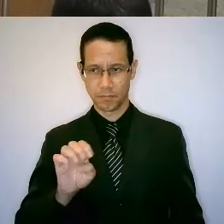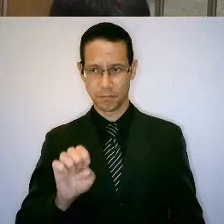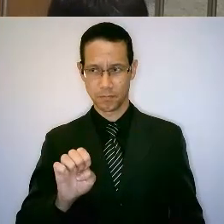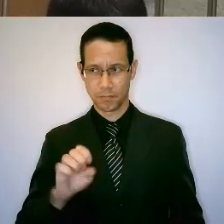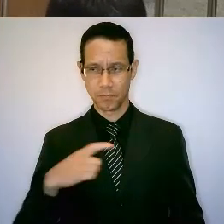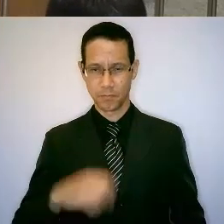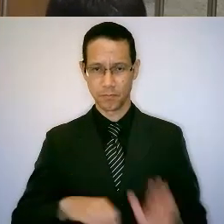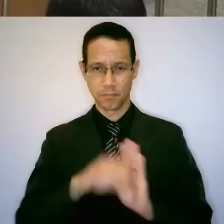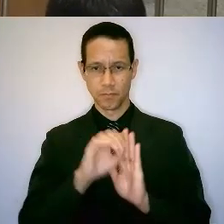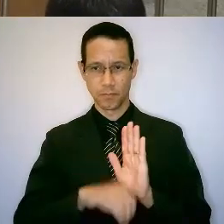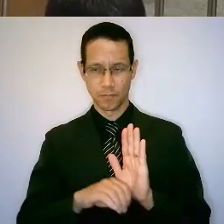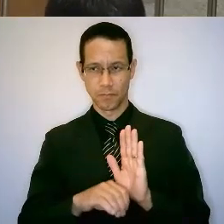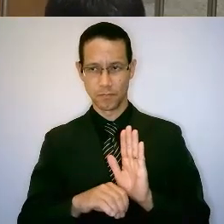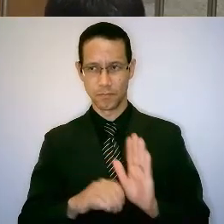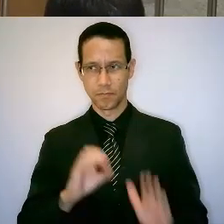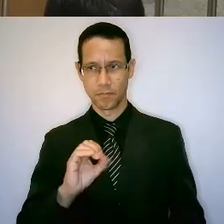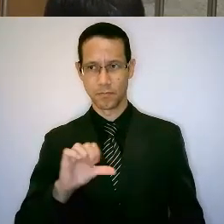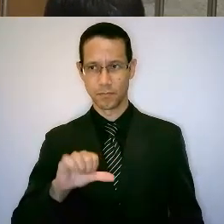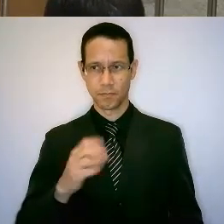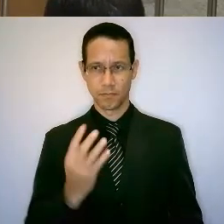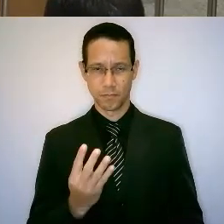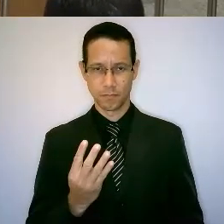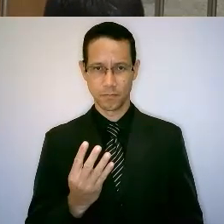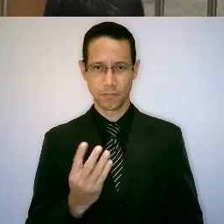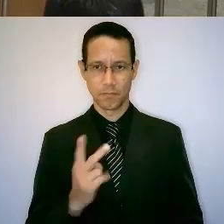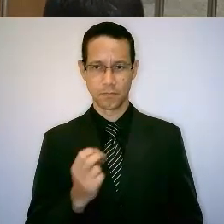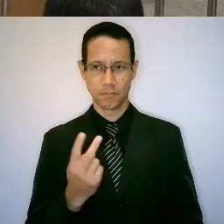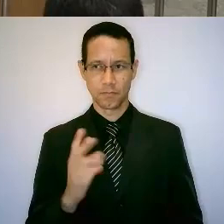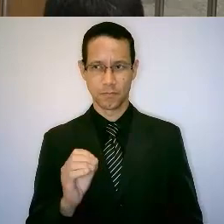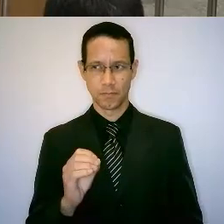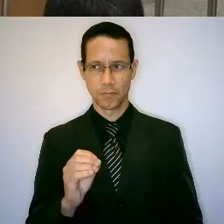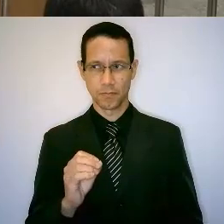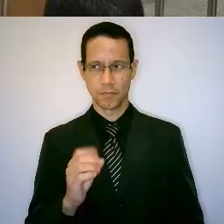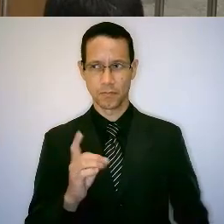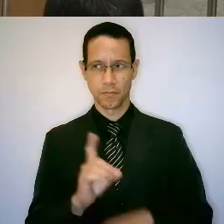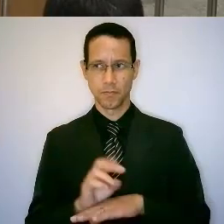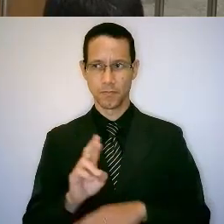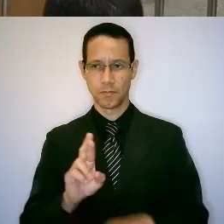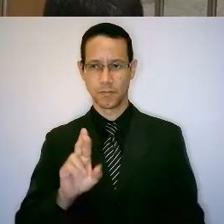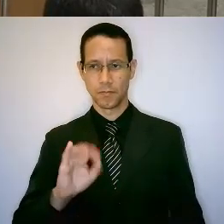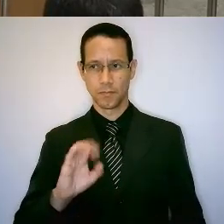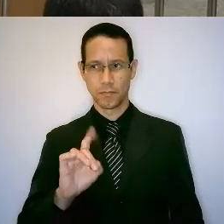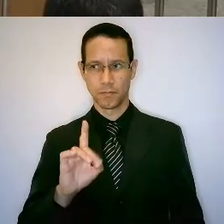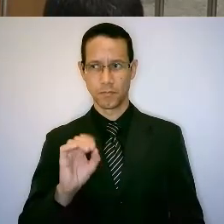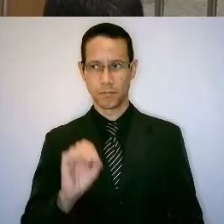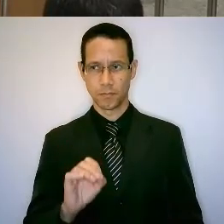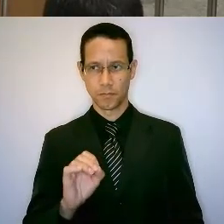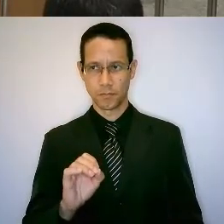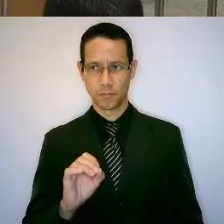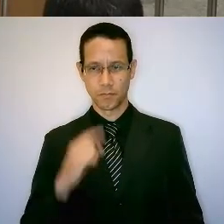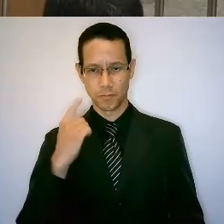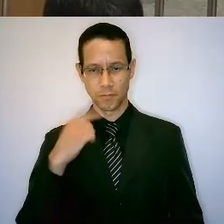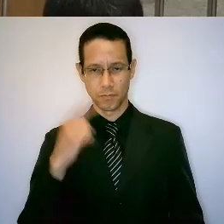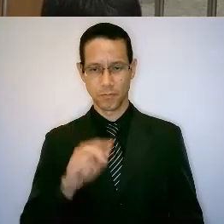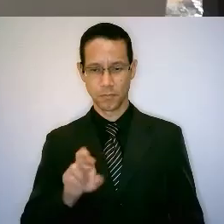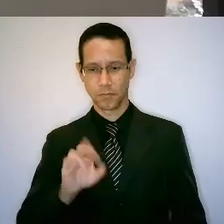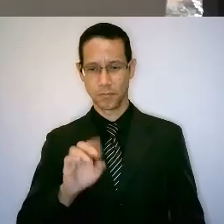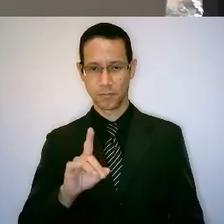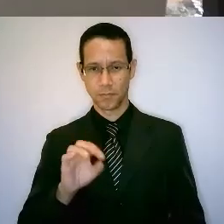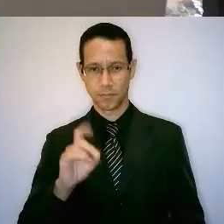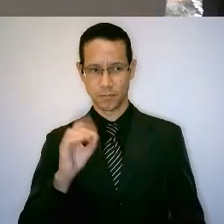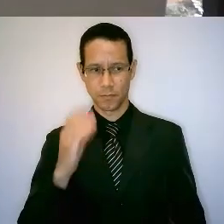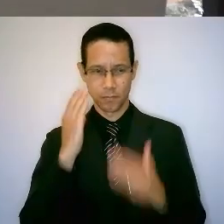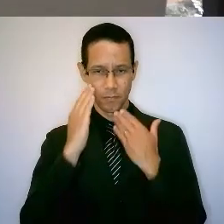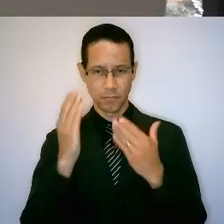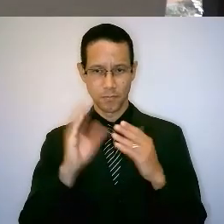094 2023 de João Pessoa Dr Ricardo Desembargador Ricardo Vital de Almeida agradecendo os membros da